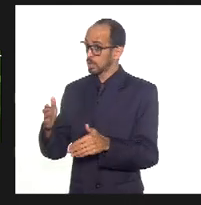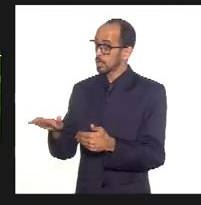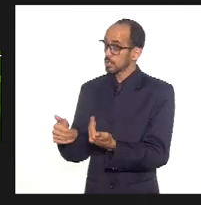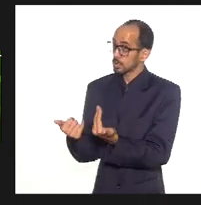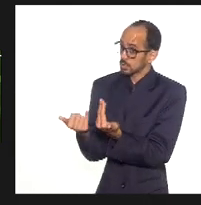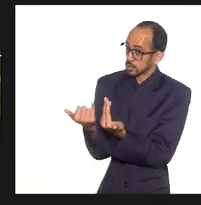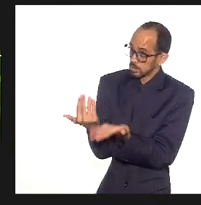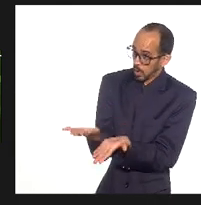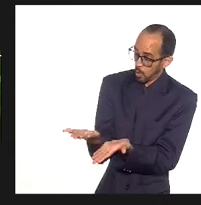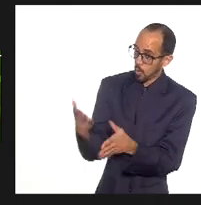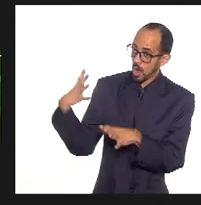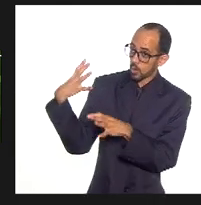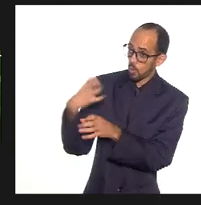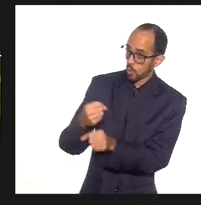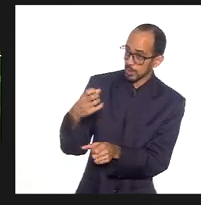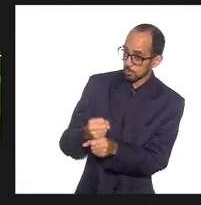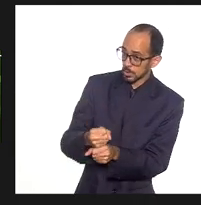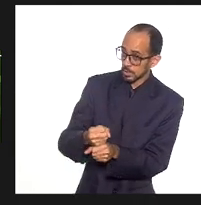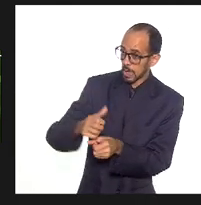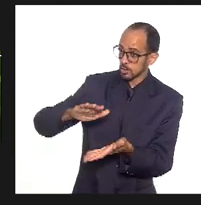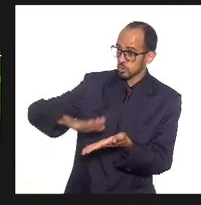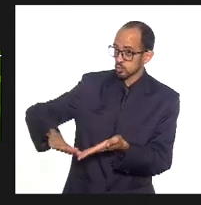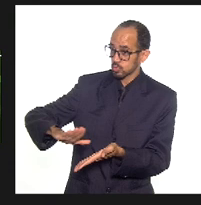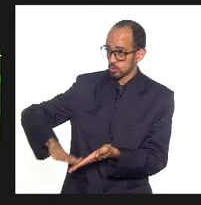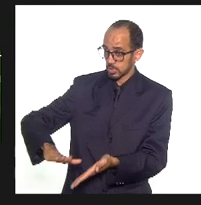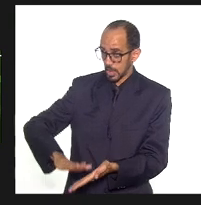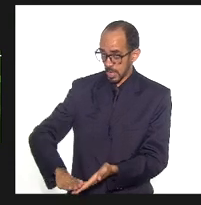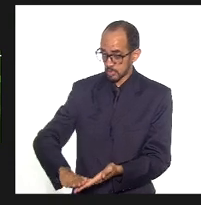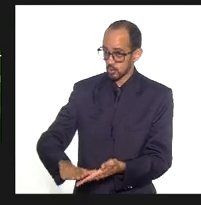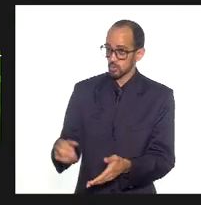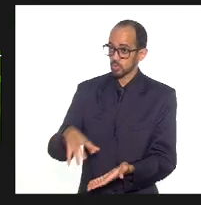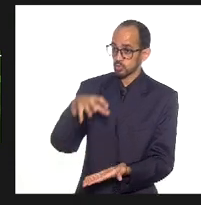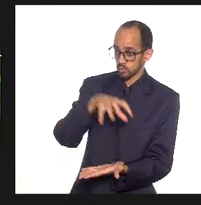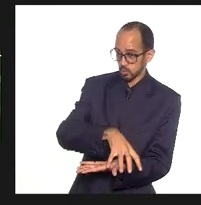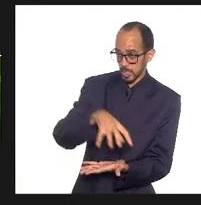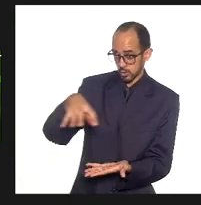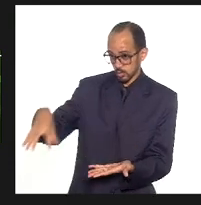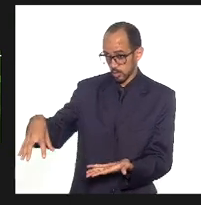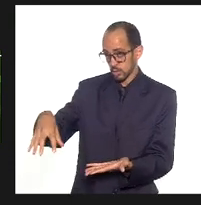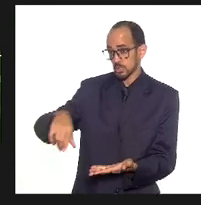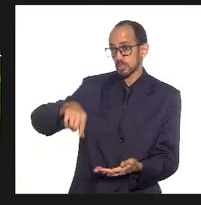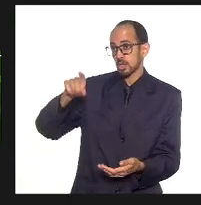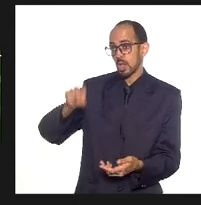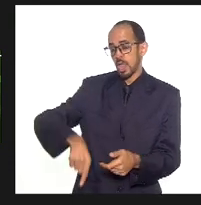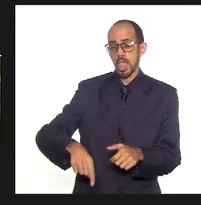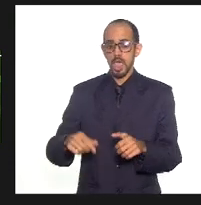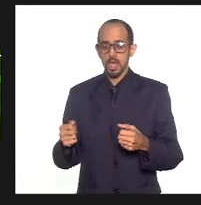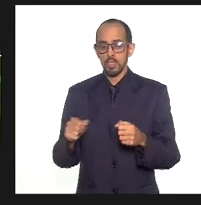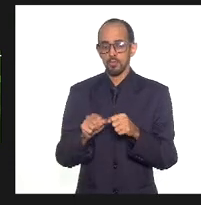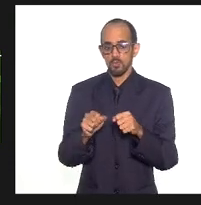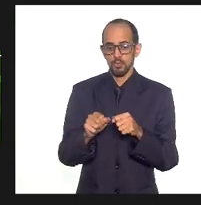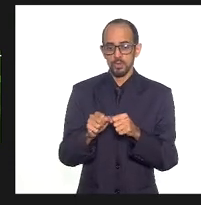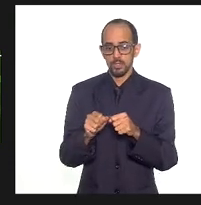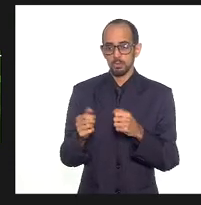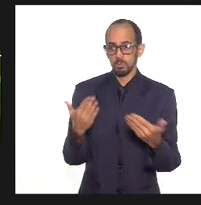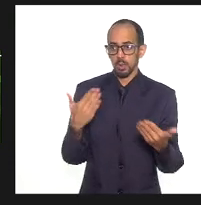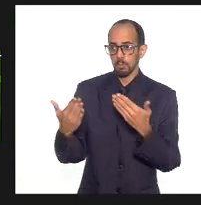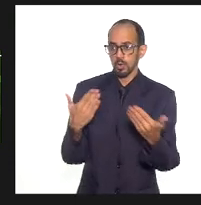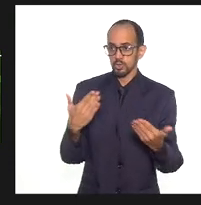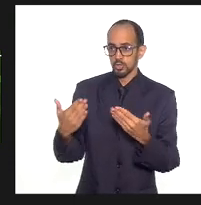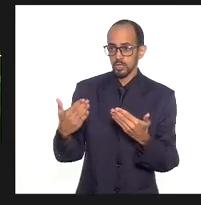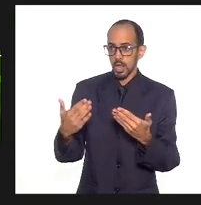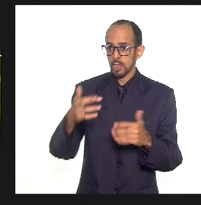O rateio dos gastos associados às instalações, ele é feito proporcionalmente seguindo